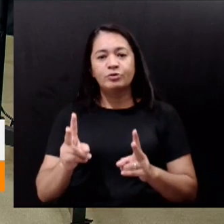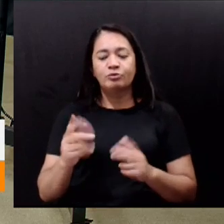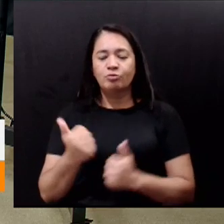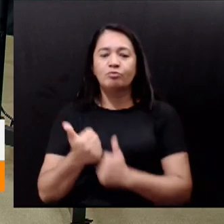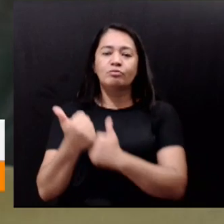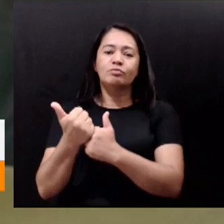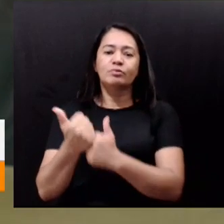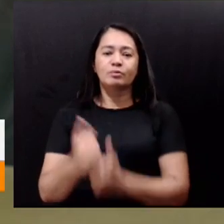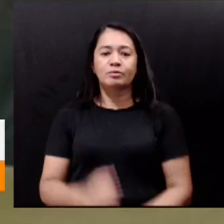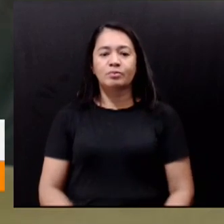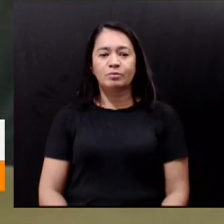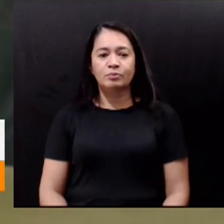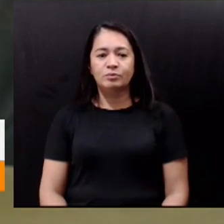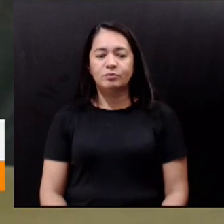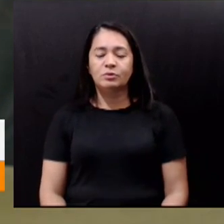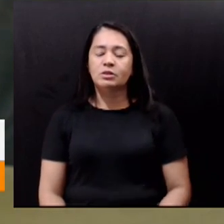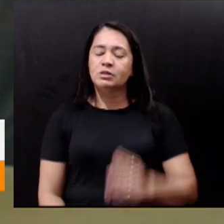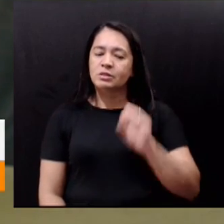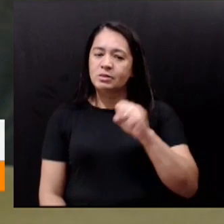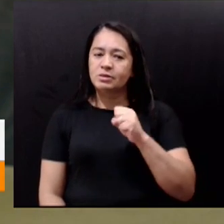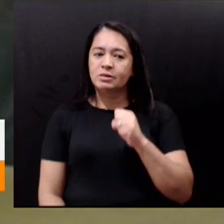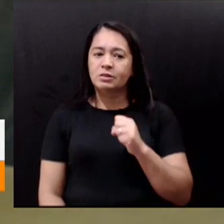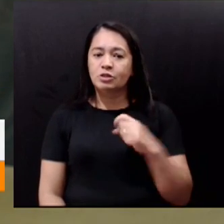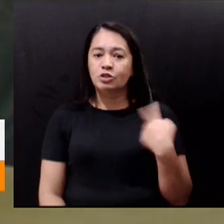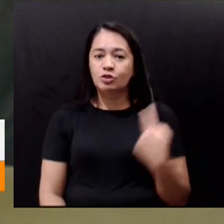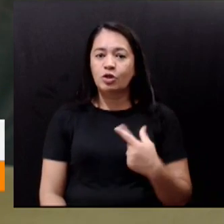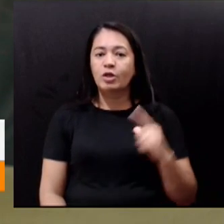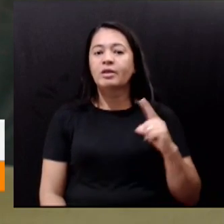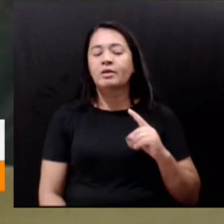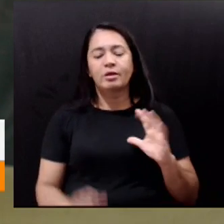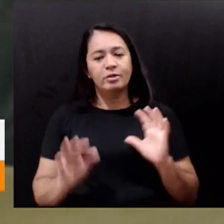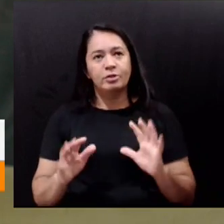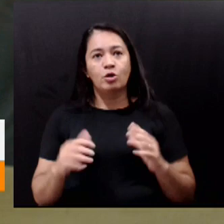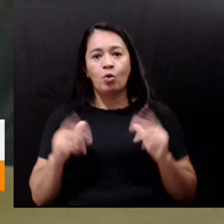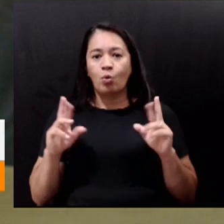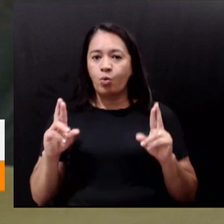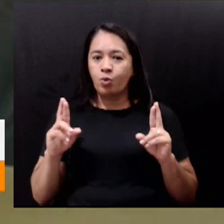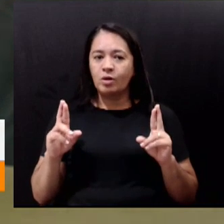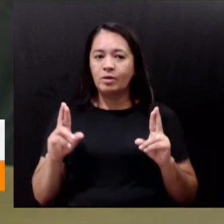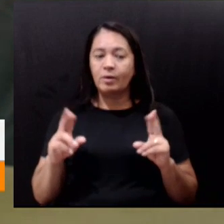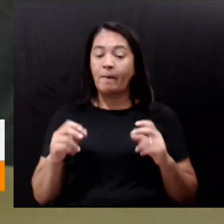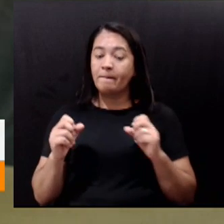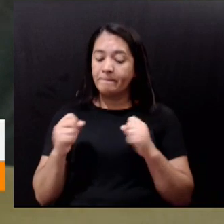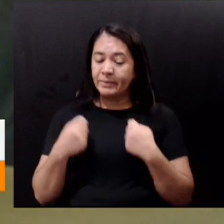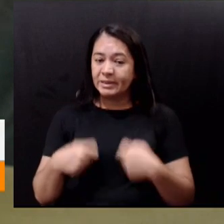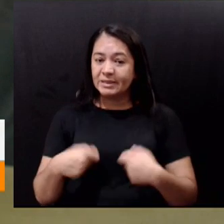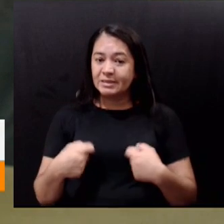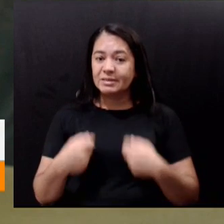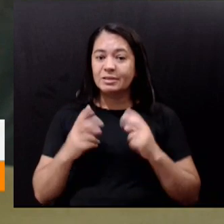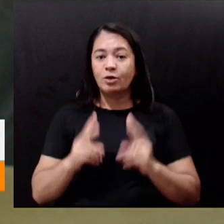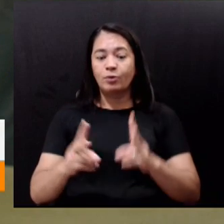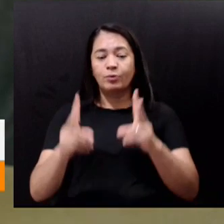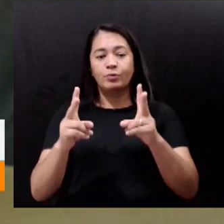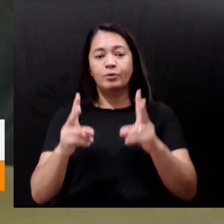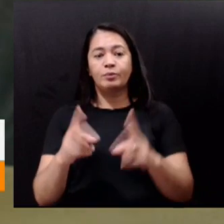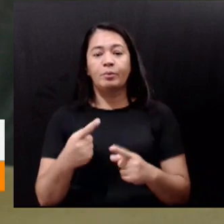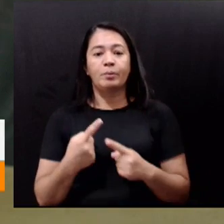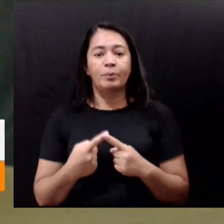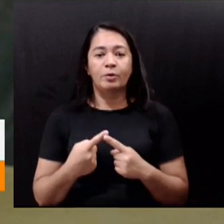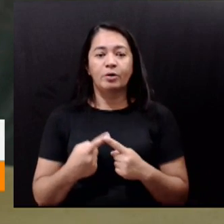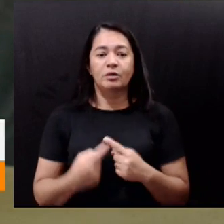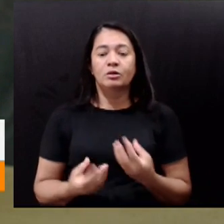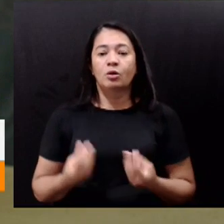sim, e que bom que a gente ainda tem isso, e a gente não pode deixar isso se perder, né? Porque senão vai ficar